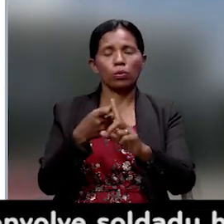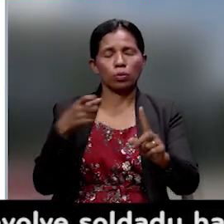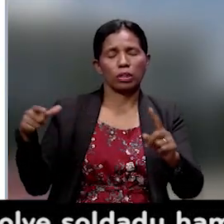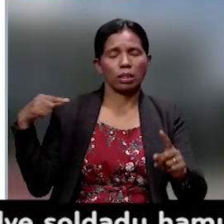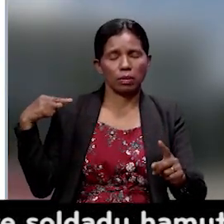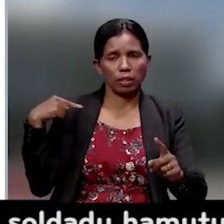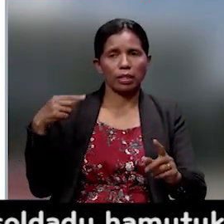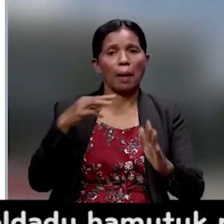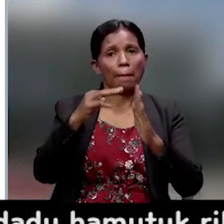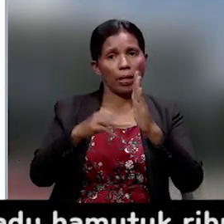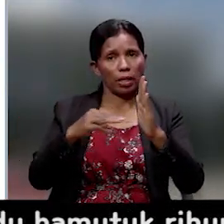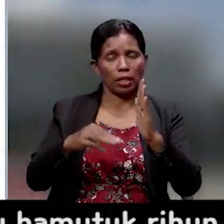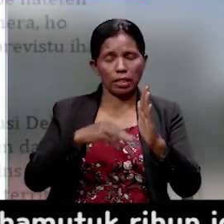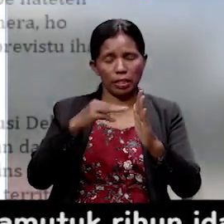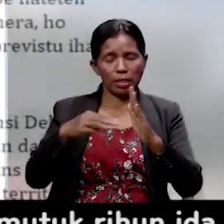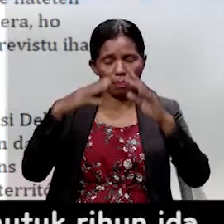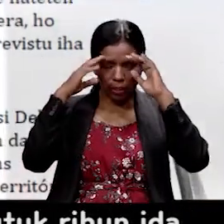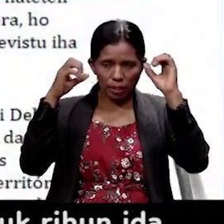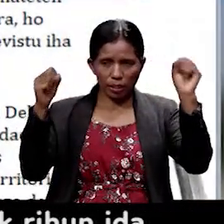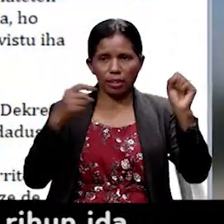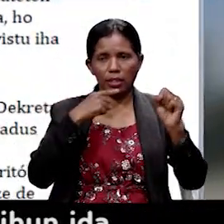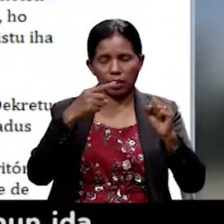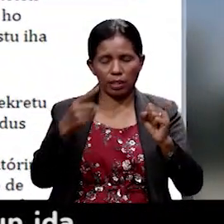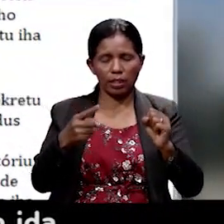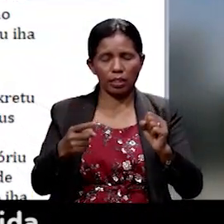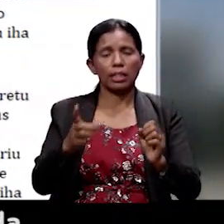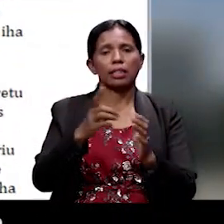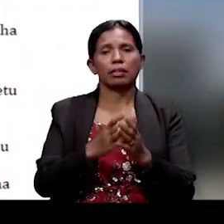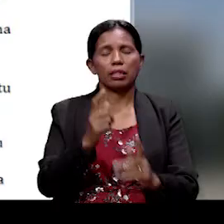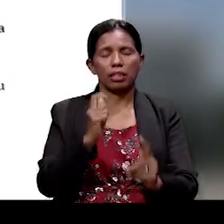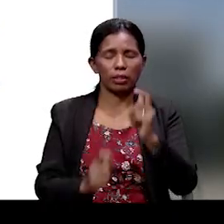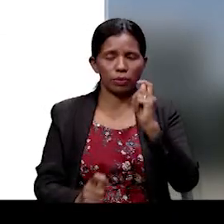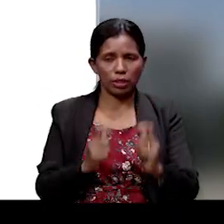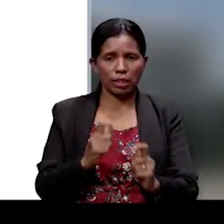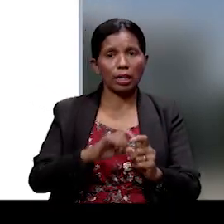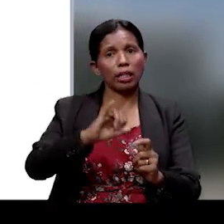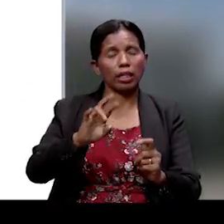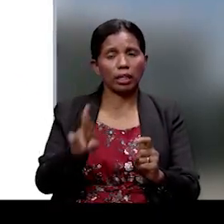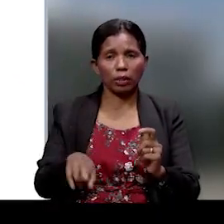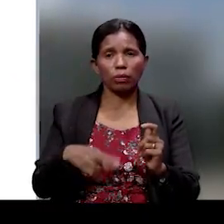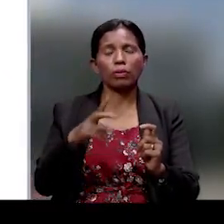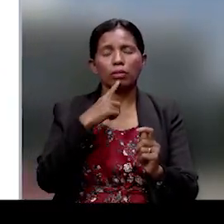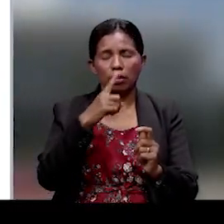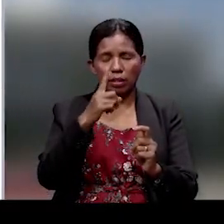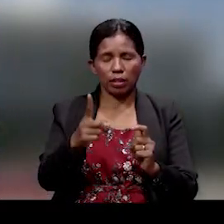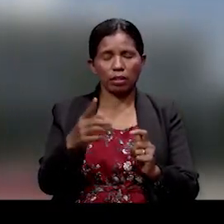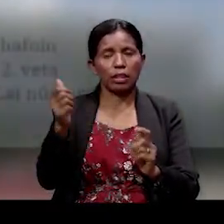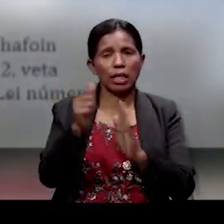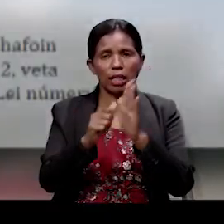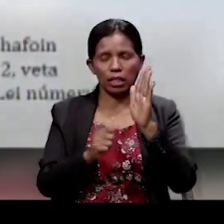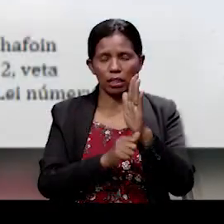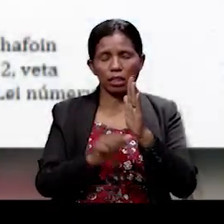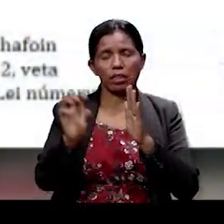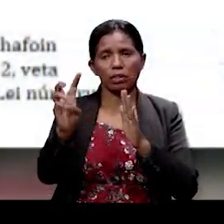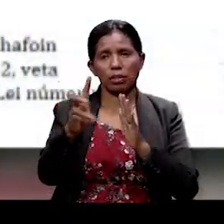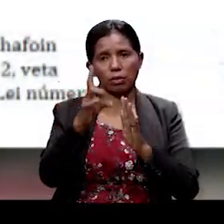Presidente da República cita a análise do Tribunal Recurso Nian ba decreto Parlamento Nacional ne e artigo sanulo